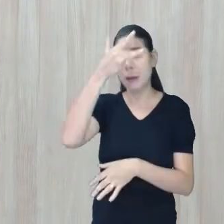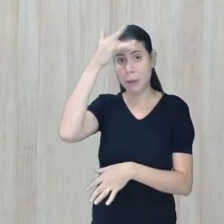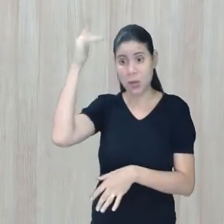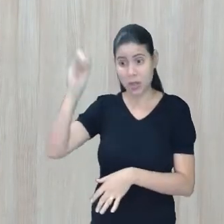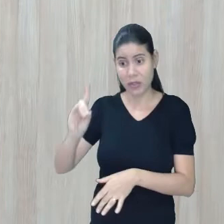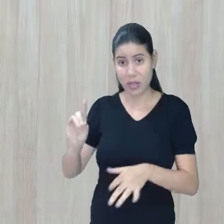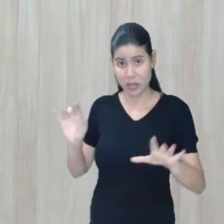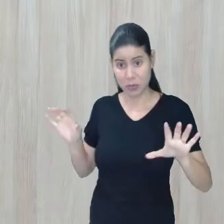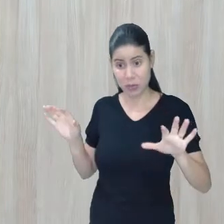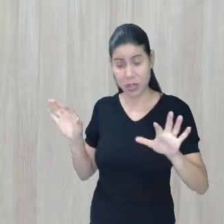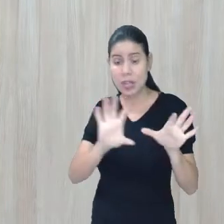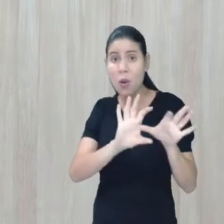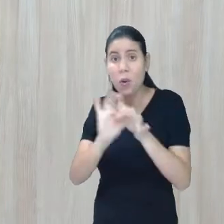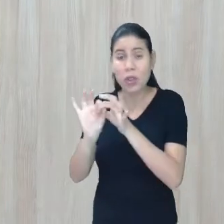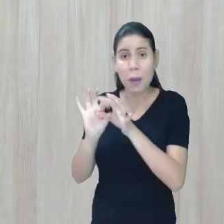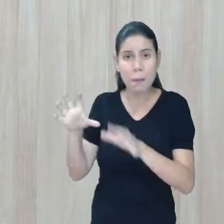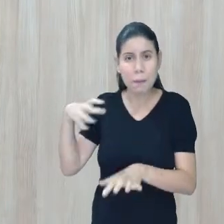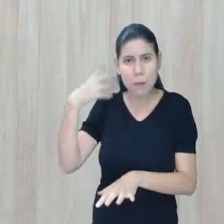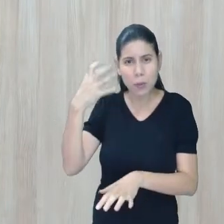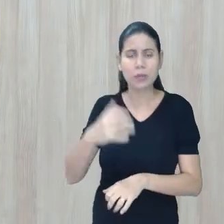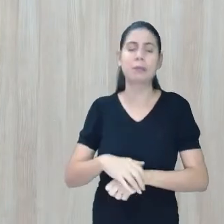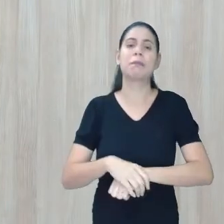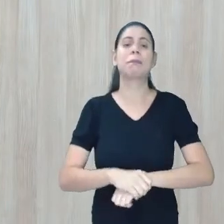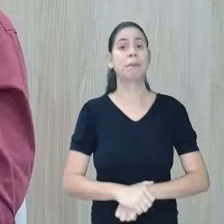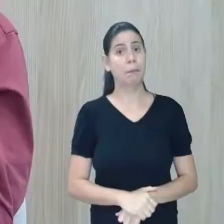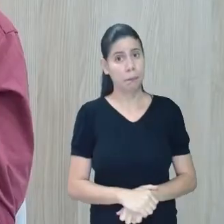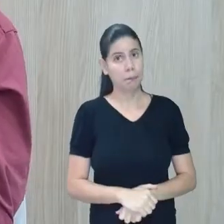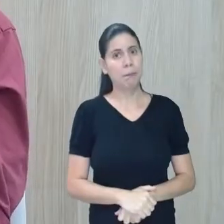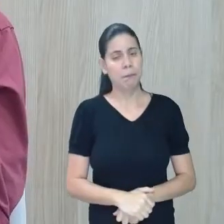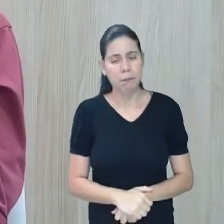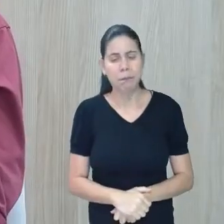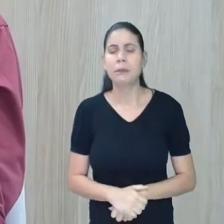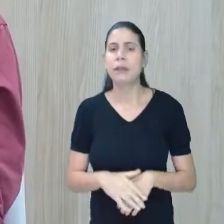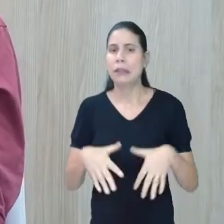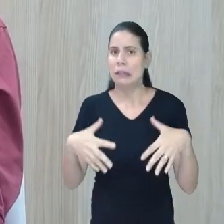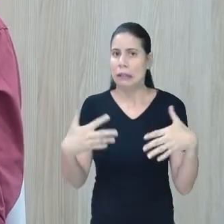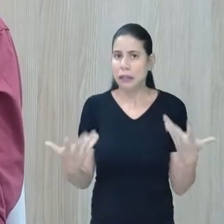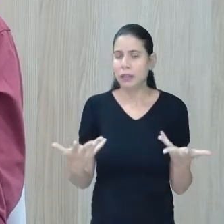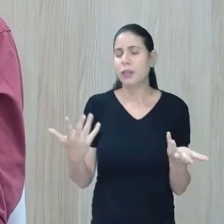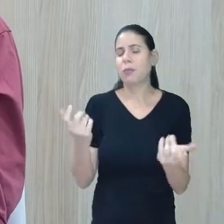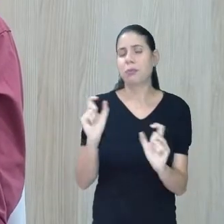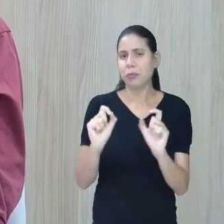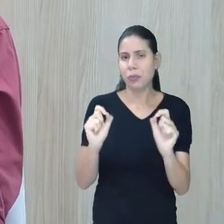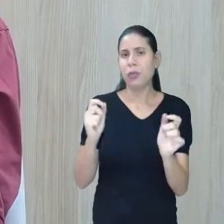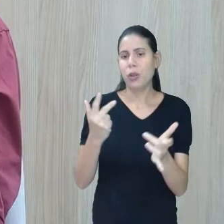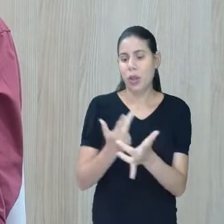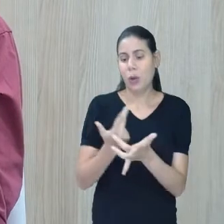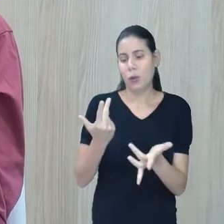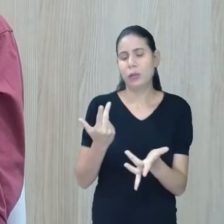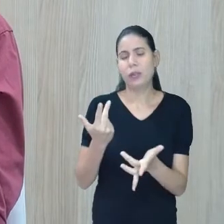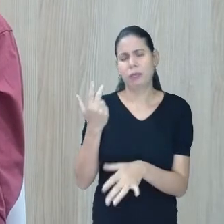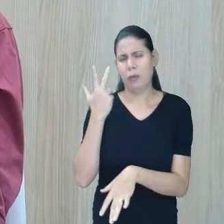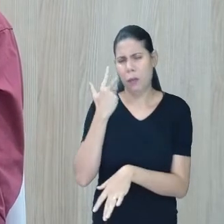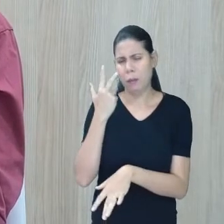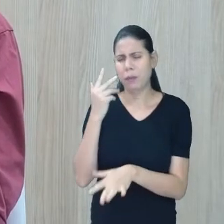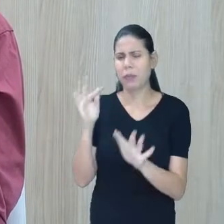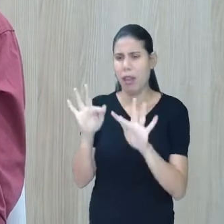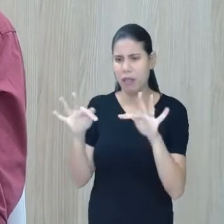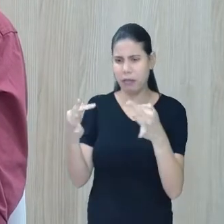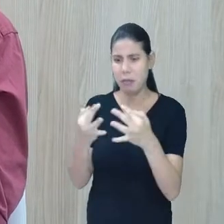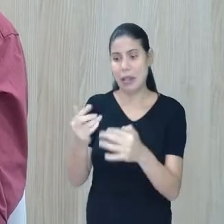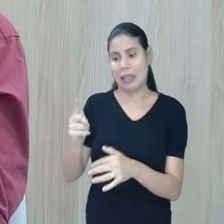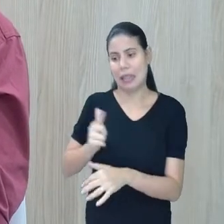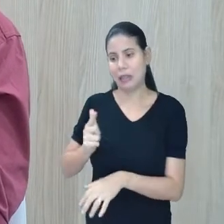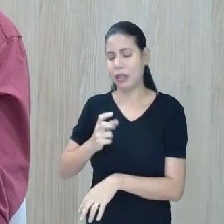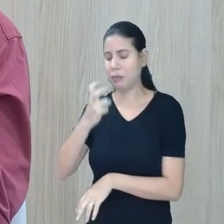da música que você está trazendo? Então, normalmente, a família, quando tem uma criança, nasce uma criança com deficiência visual,